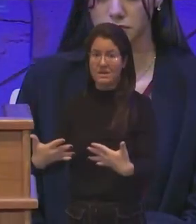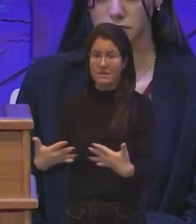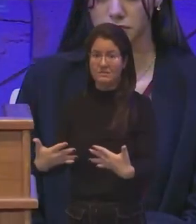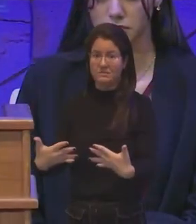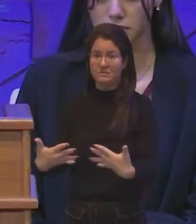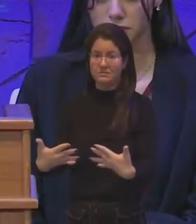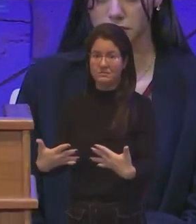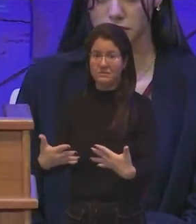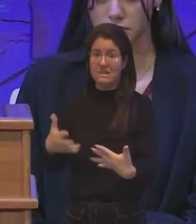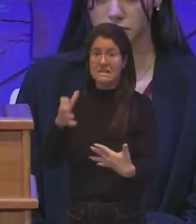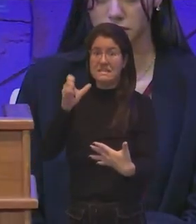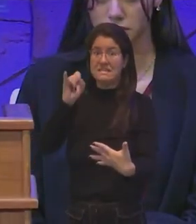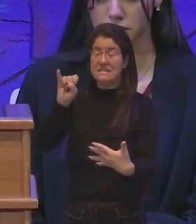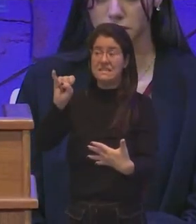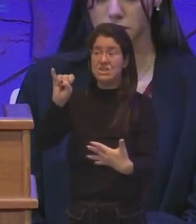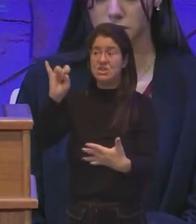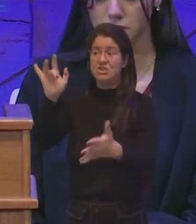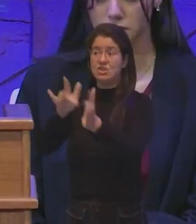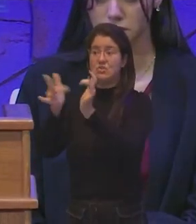será?